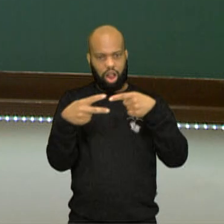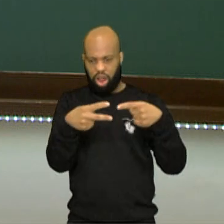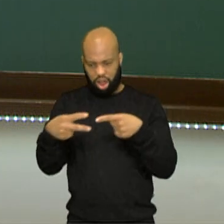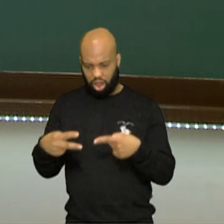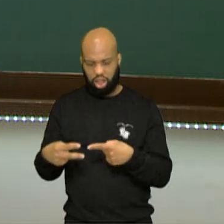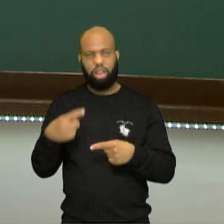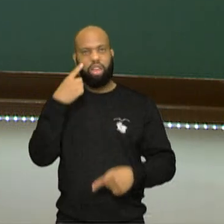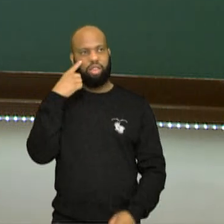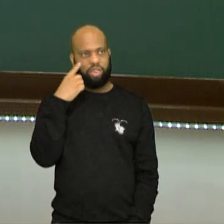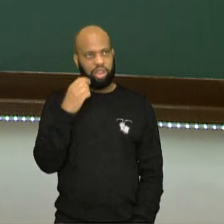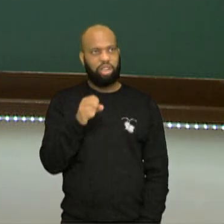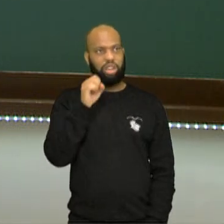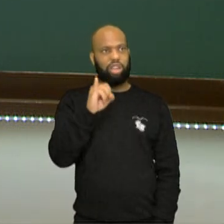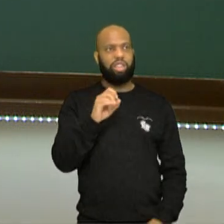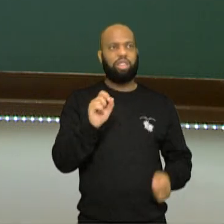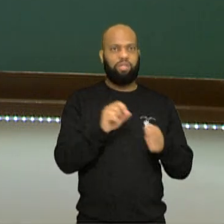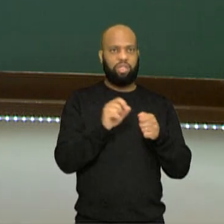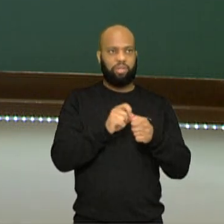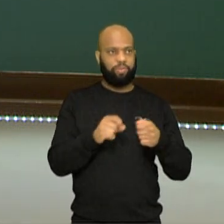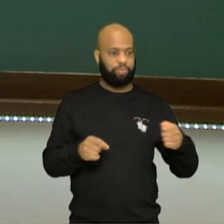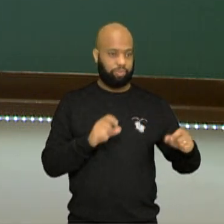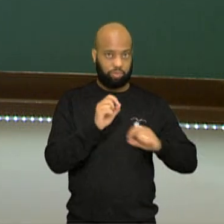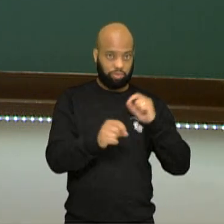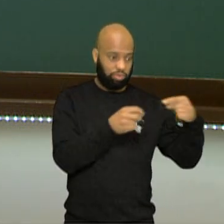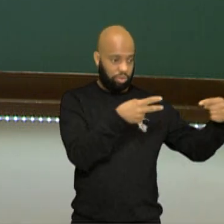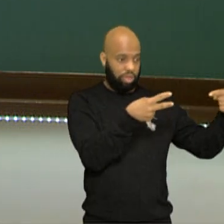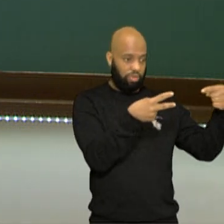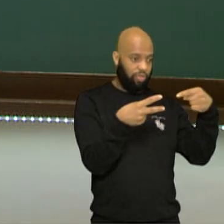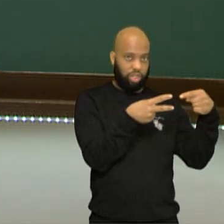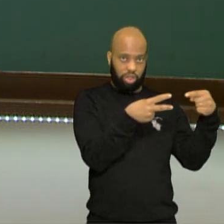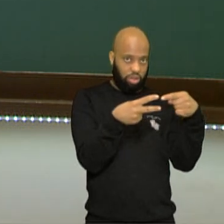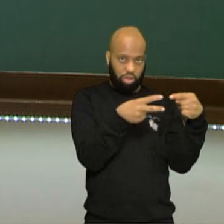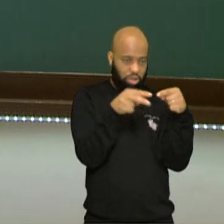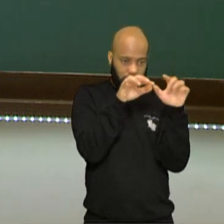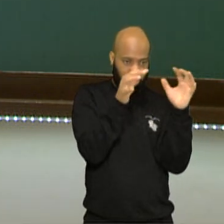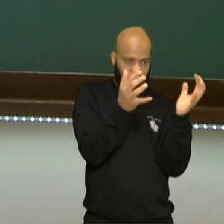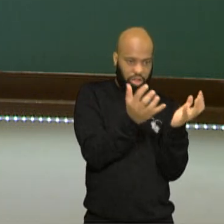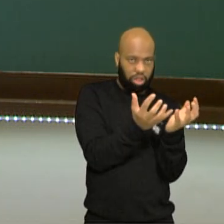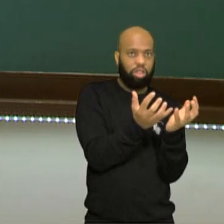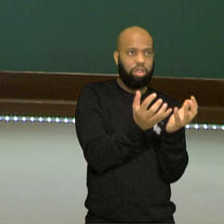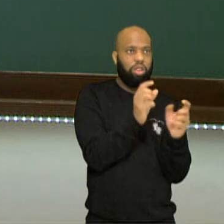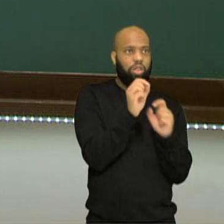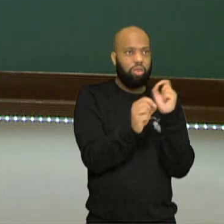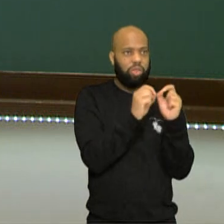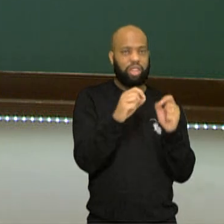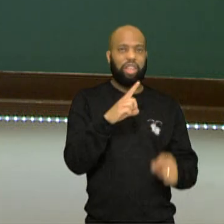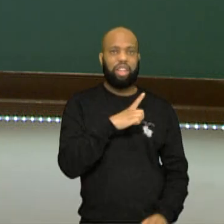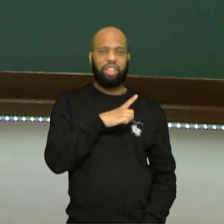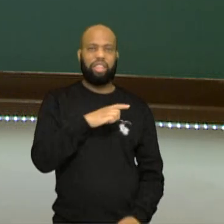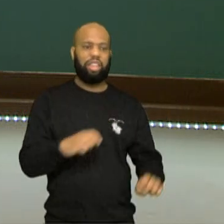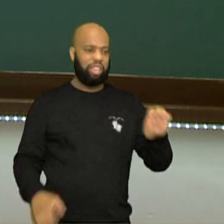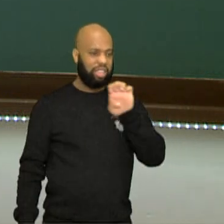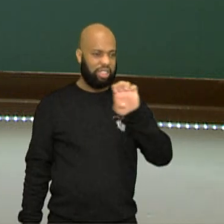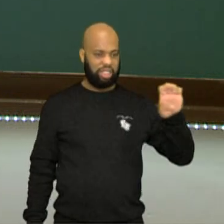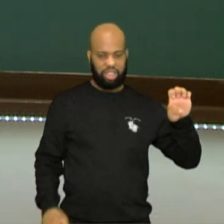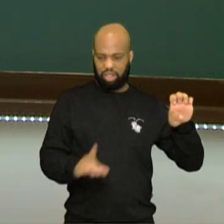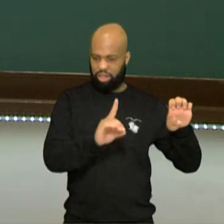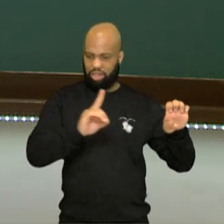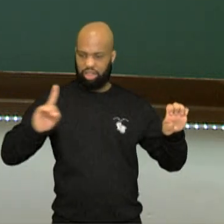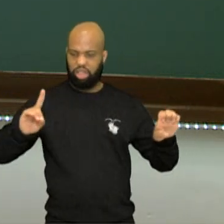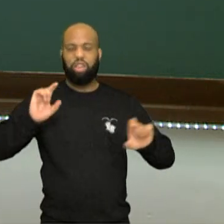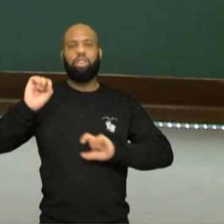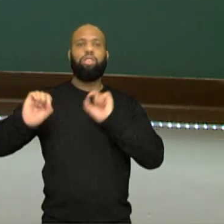colocar aqui um vetor campo elétrico, tá? No sentido da esquerda para a direita,